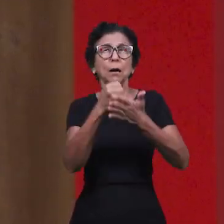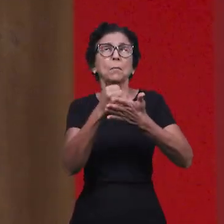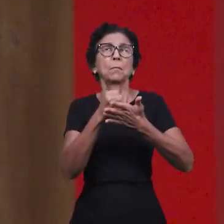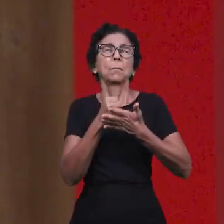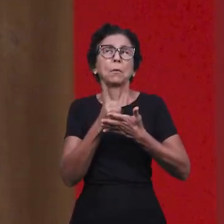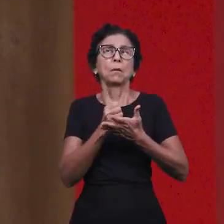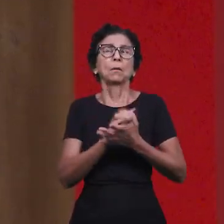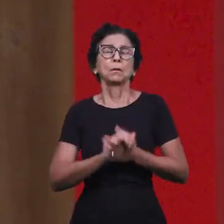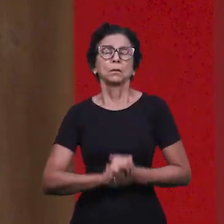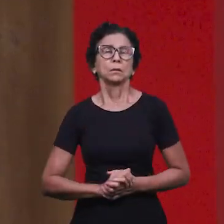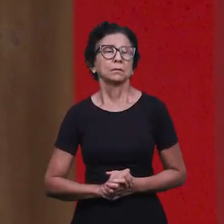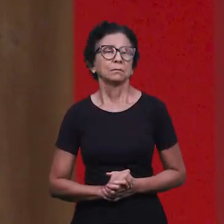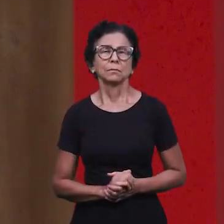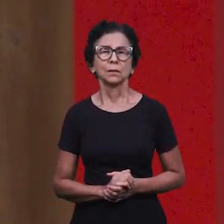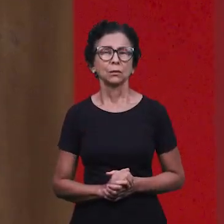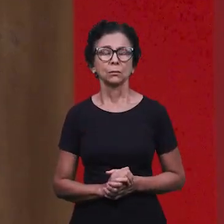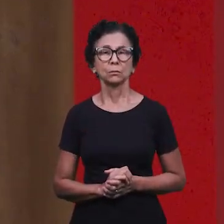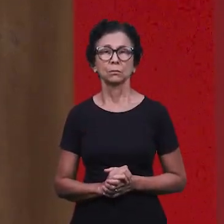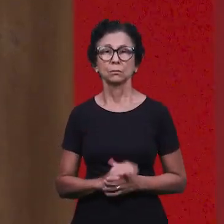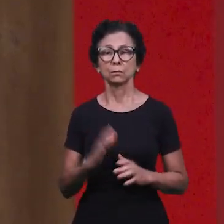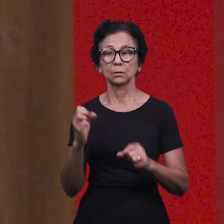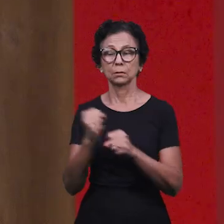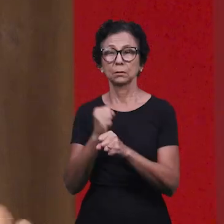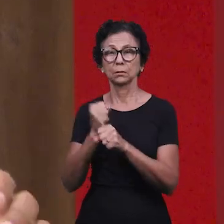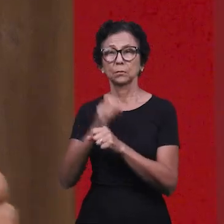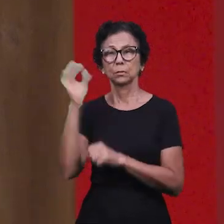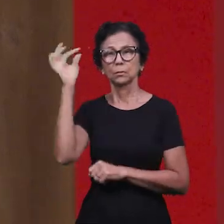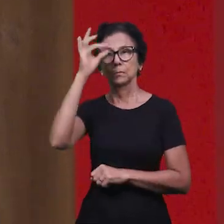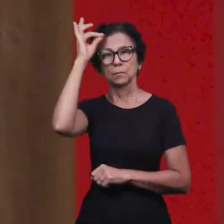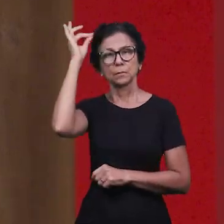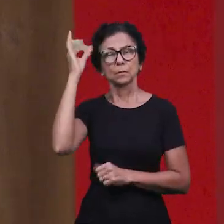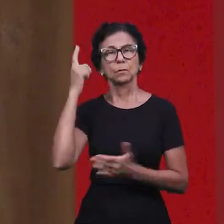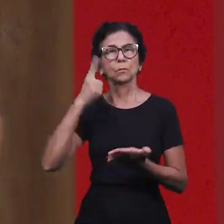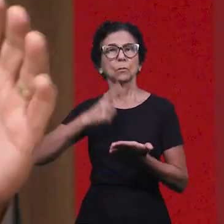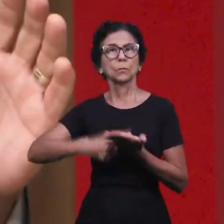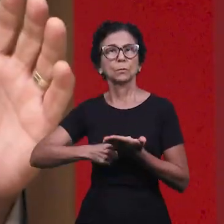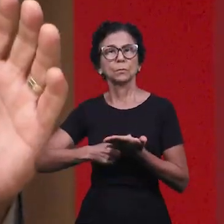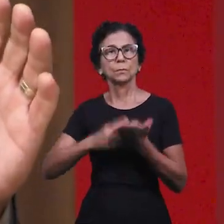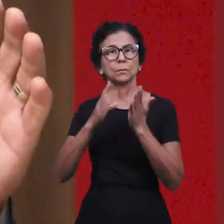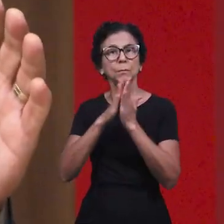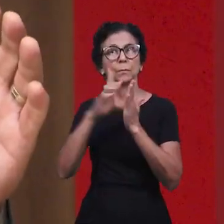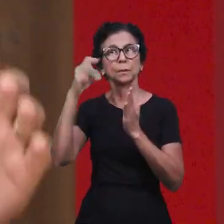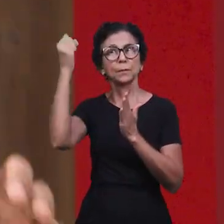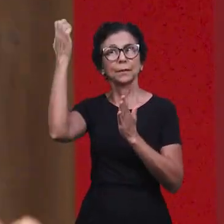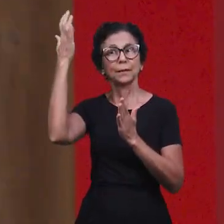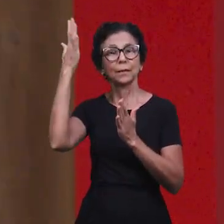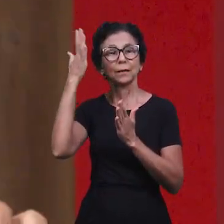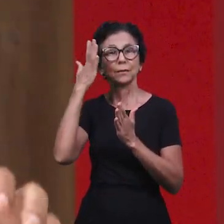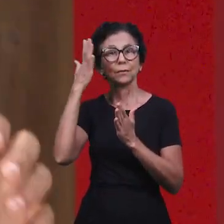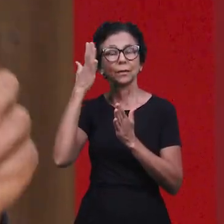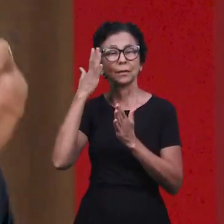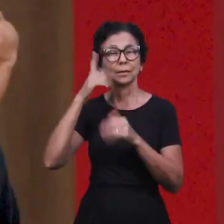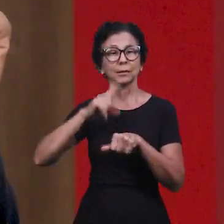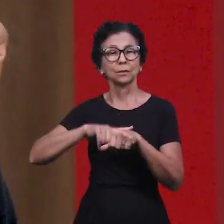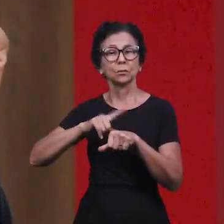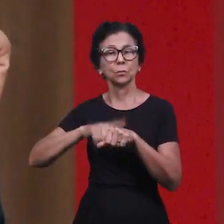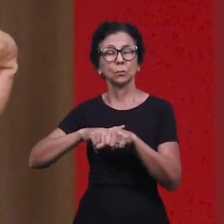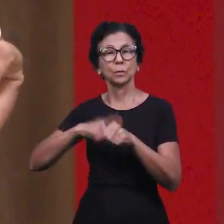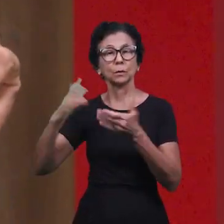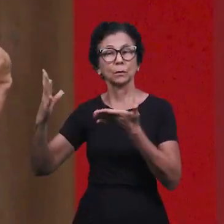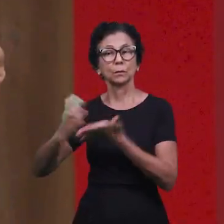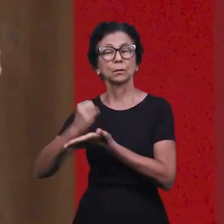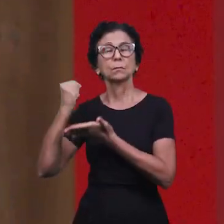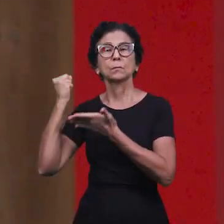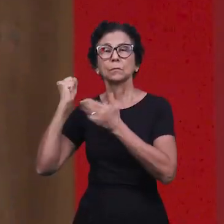verdade, é a doutrina, é a palavra revelada para esta hora da partida. Nós vamos embora, né? E só um comentário